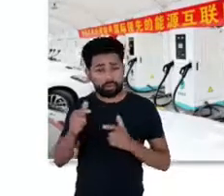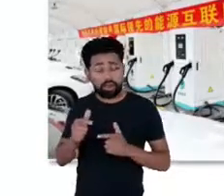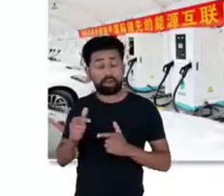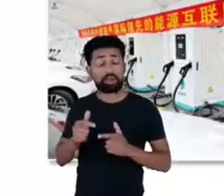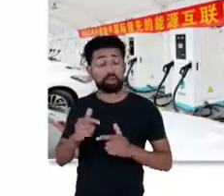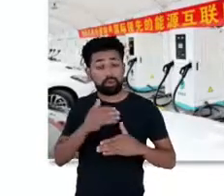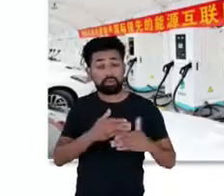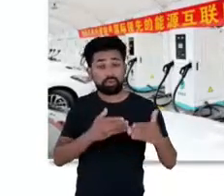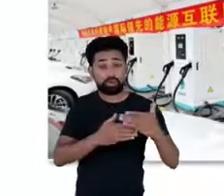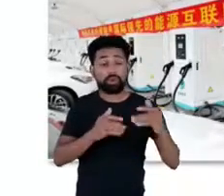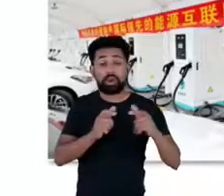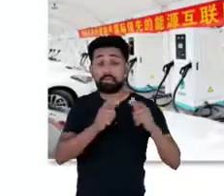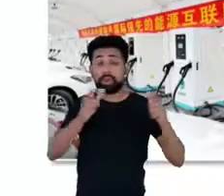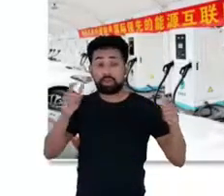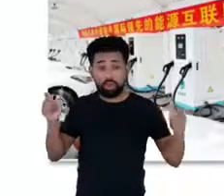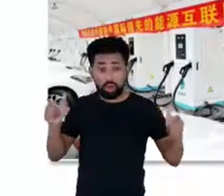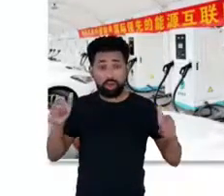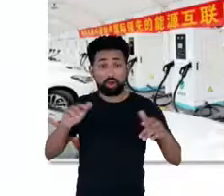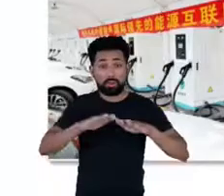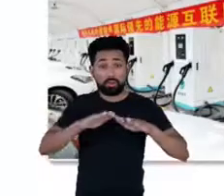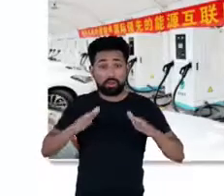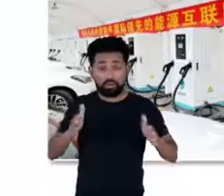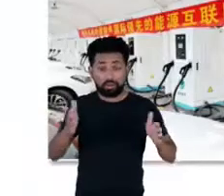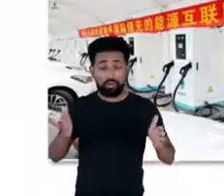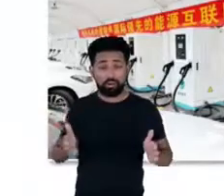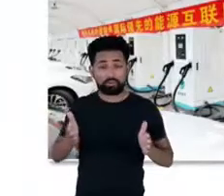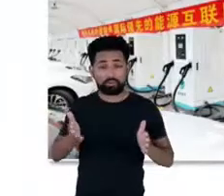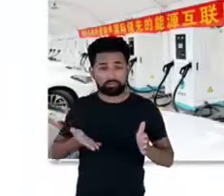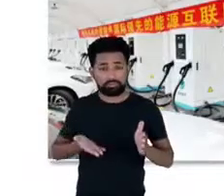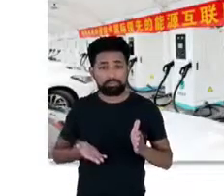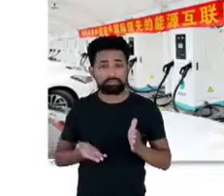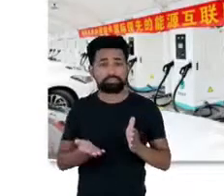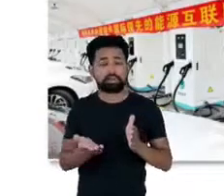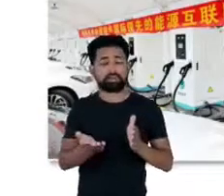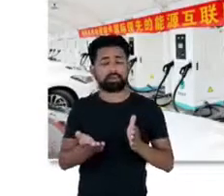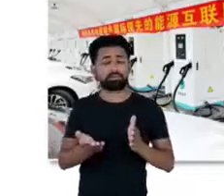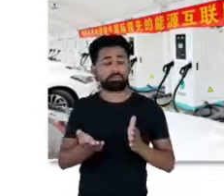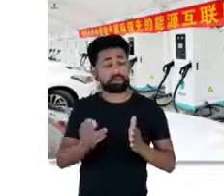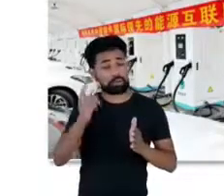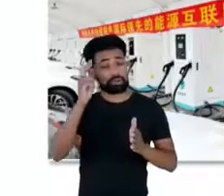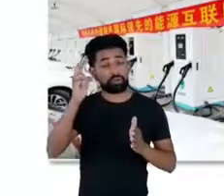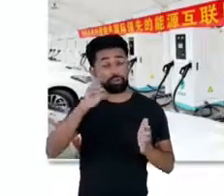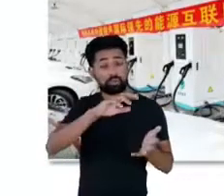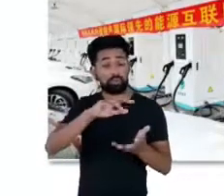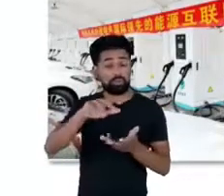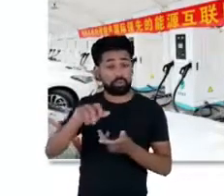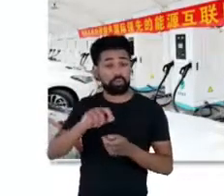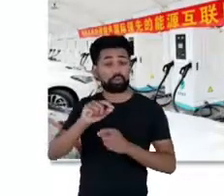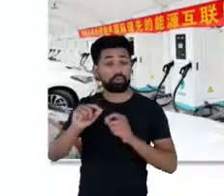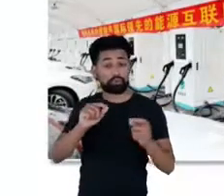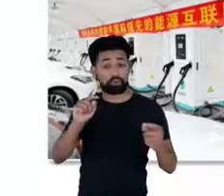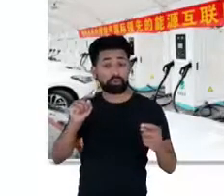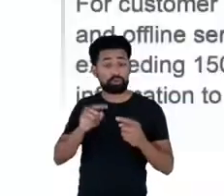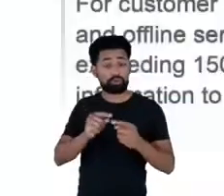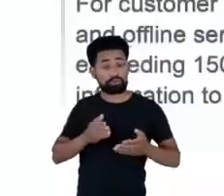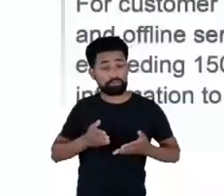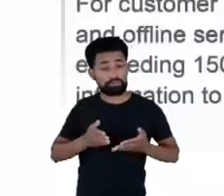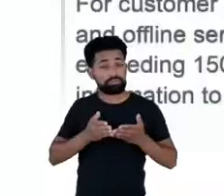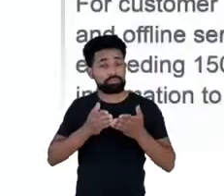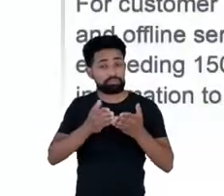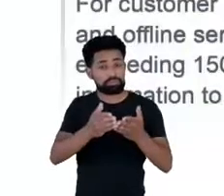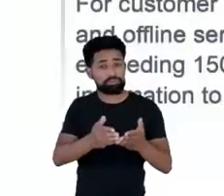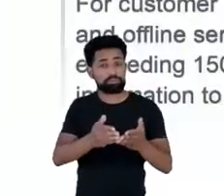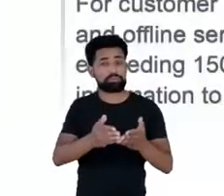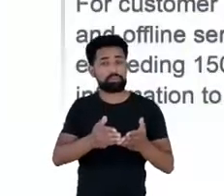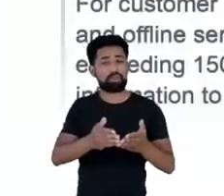para veículos elétricos, integrando 1,22 milhões de pilhas carregáveis e cobrindo